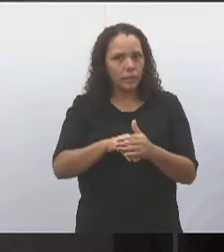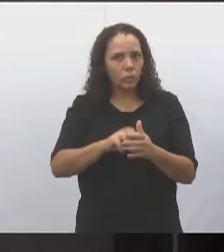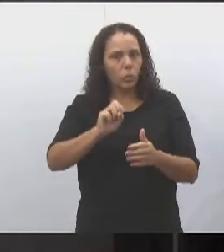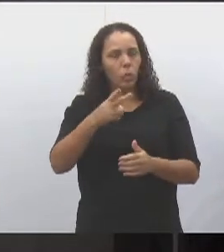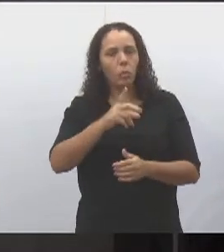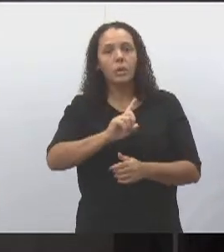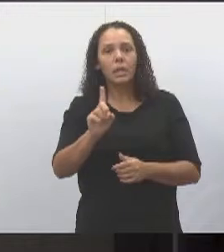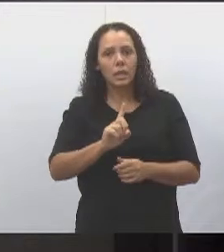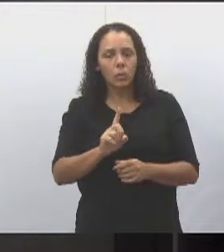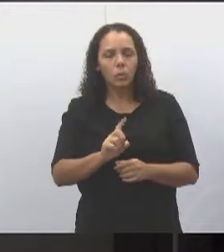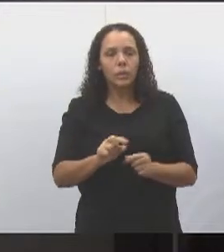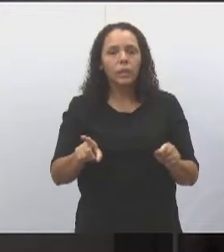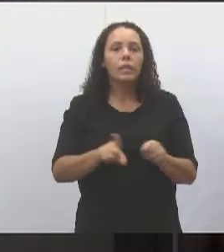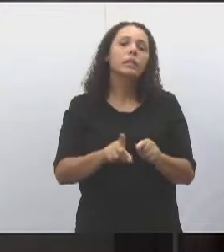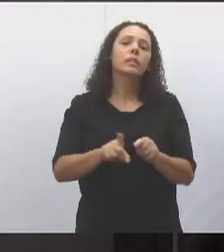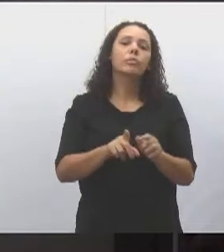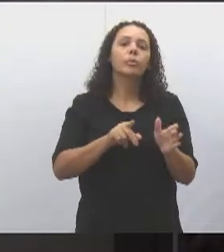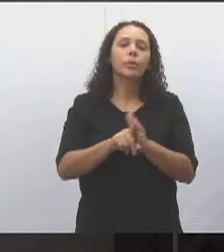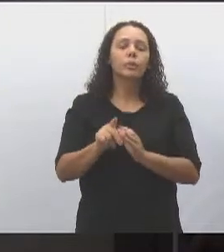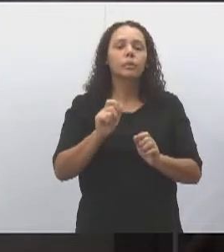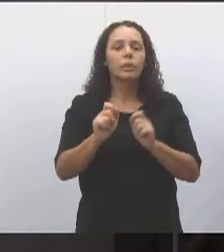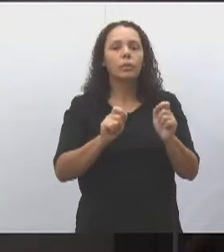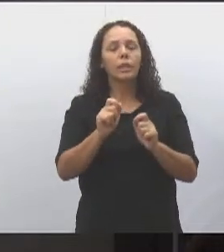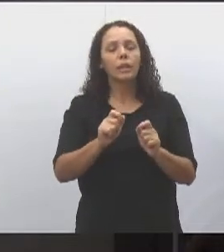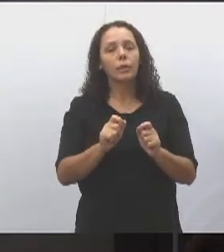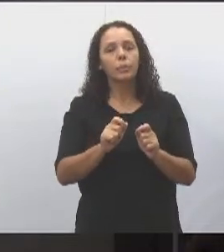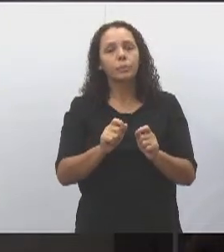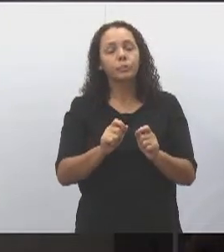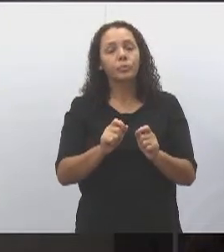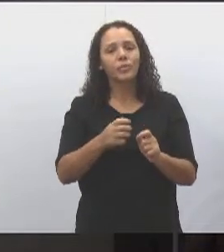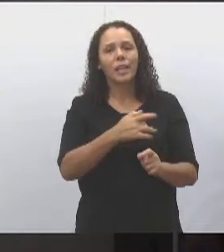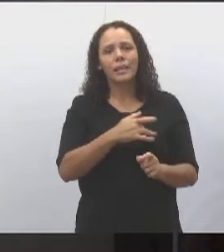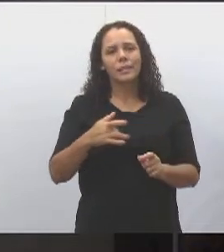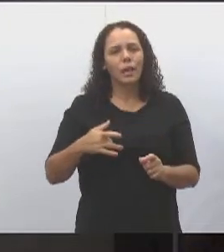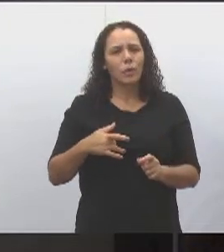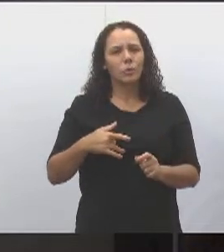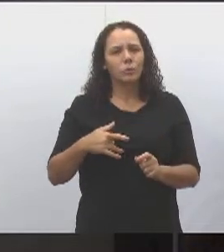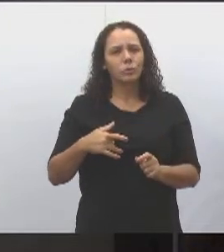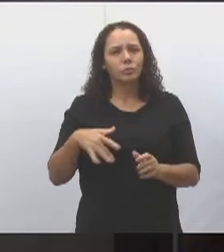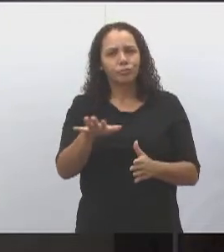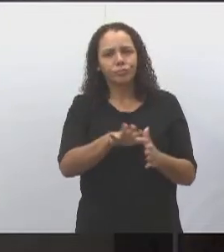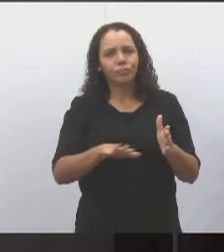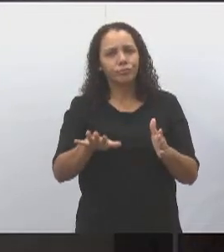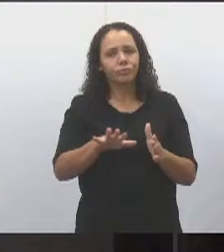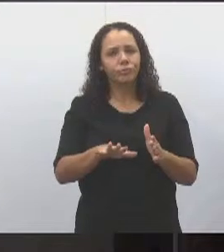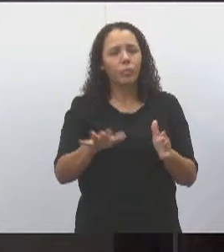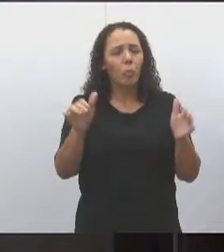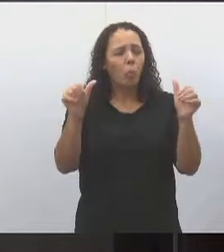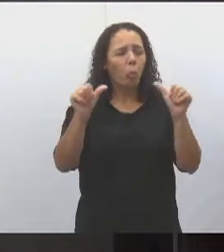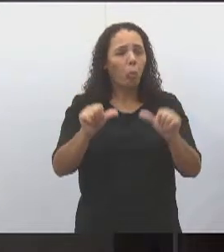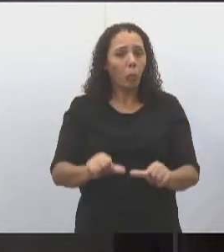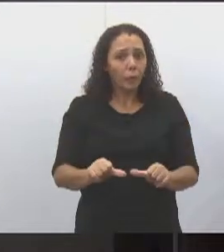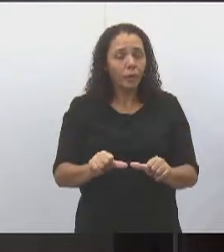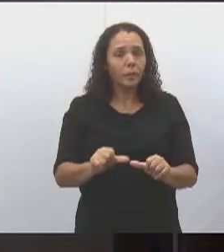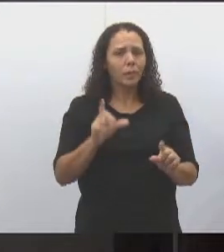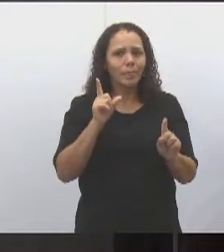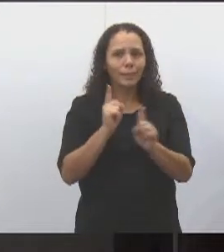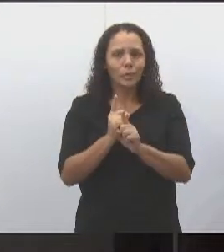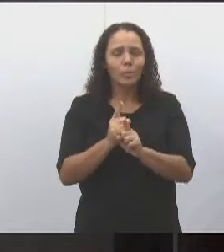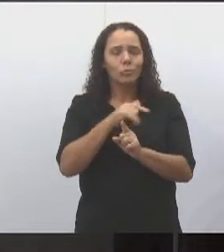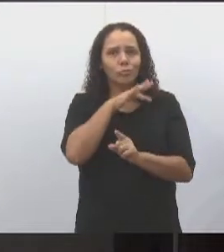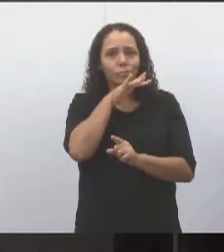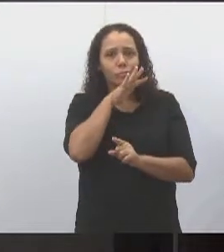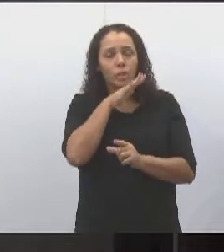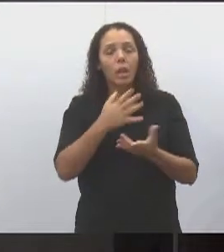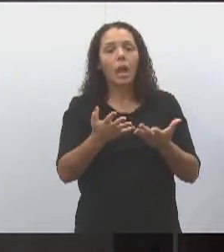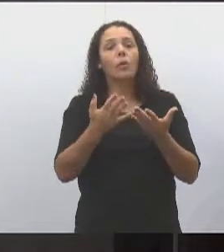fazer. Sabemos que temos um atendimento precário na saúde em Jacareí, eu vivo isso, e eu quero saber se dentro